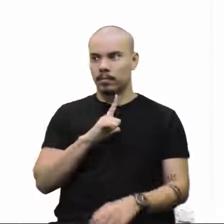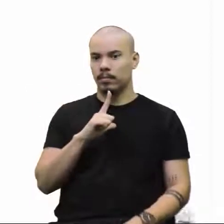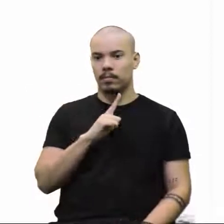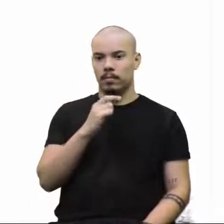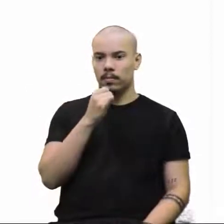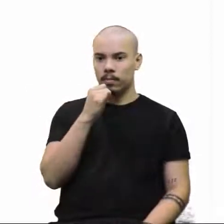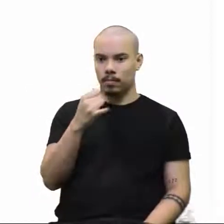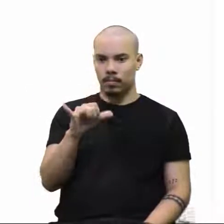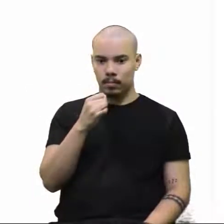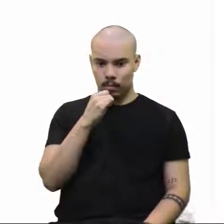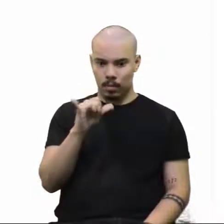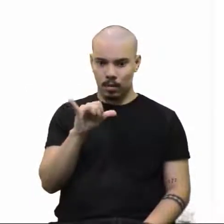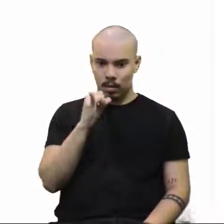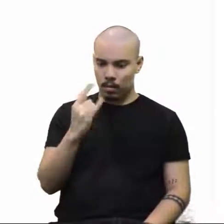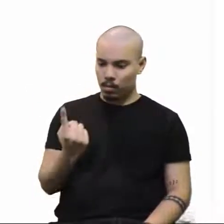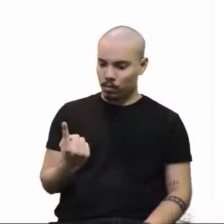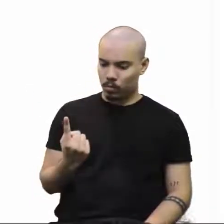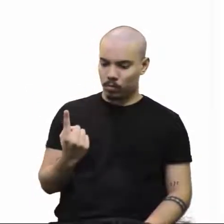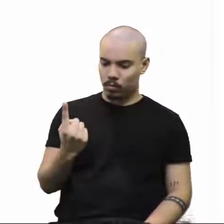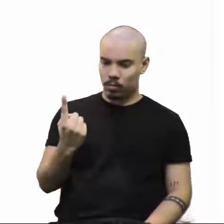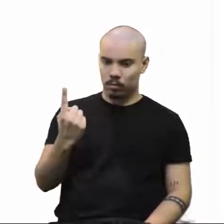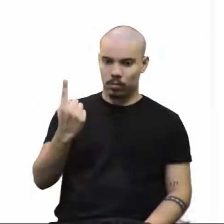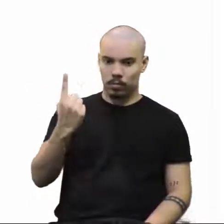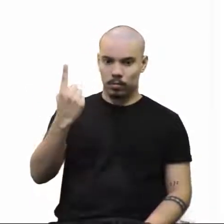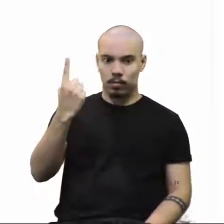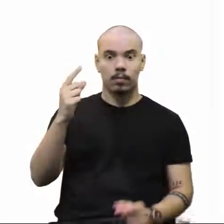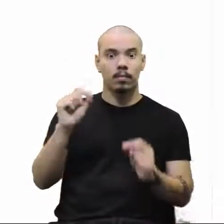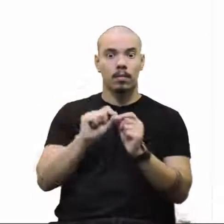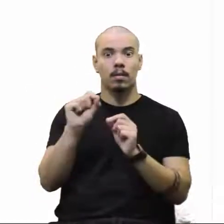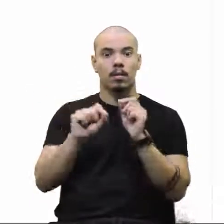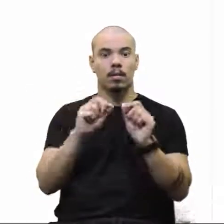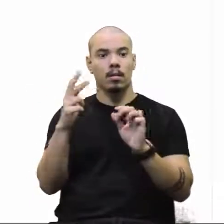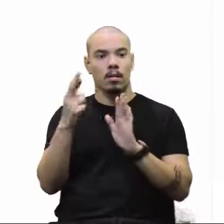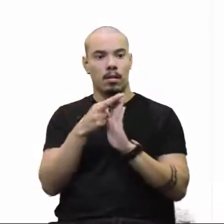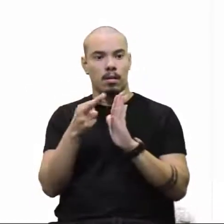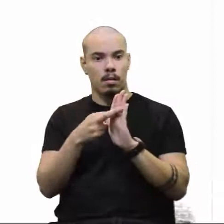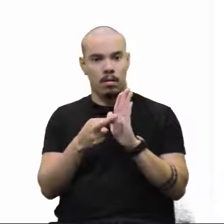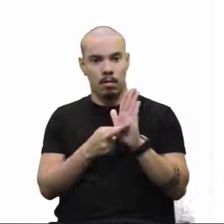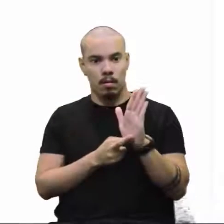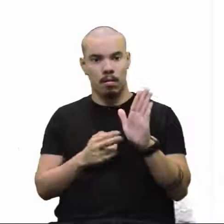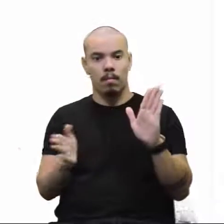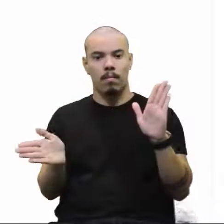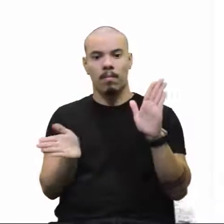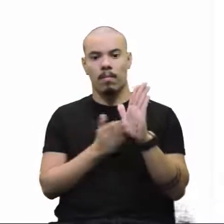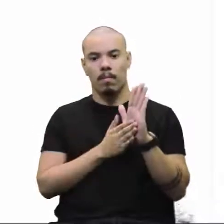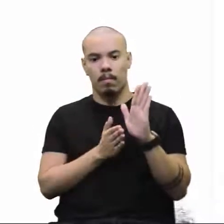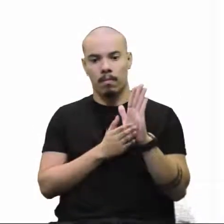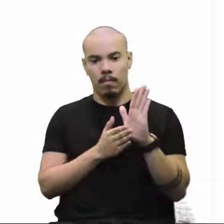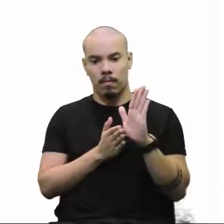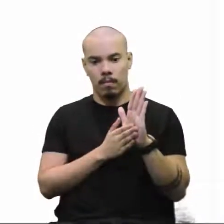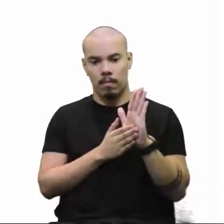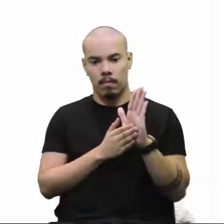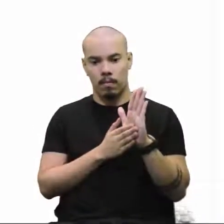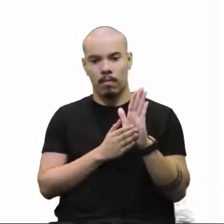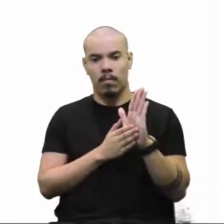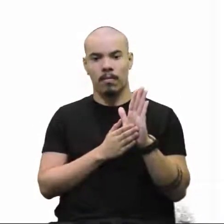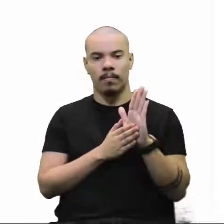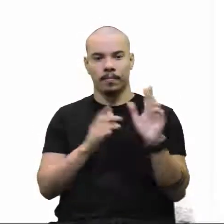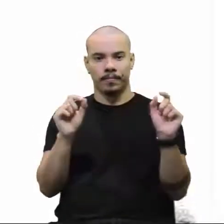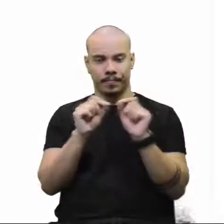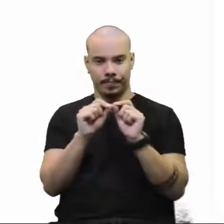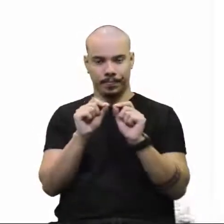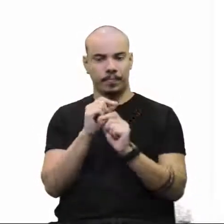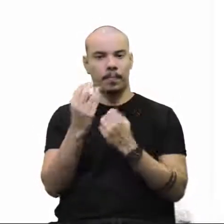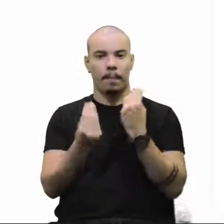corrente subindo. Aí você vai fazer o quê? A regrinha, né, da mão. Ele passa por trás, né? Isso. Vai fazer